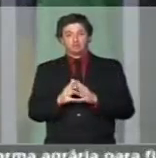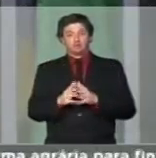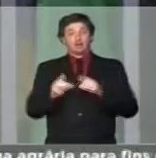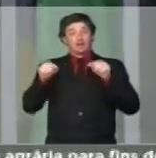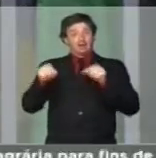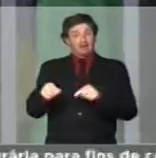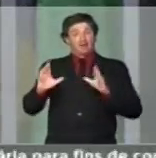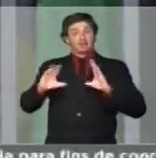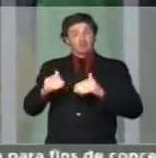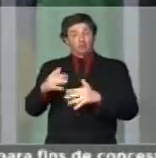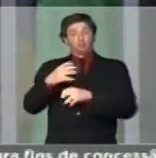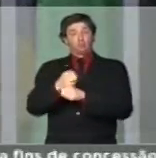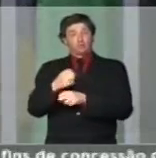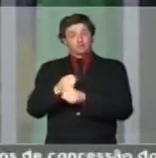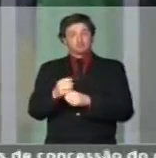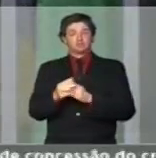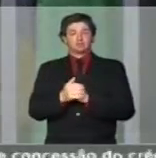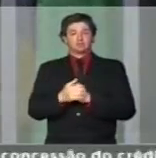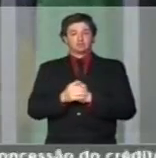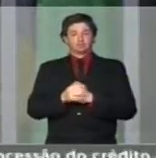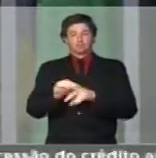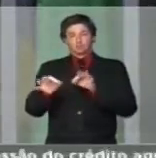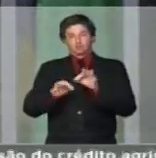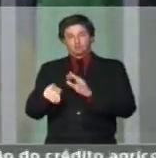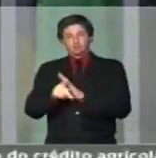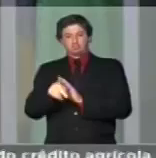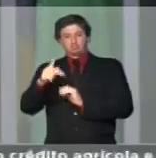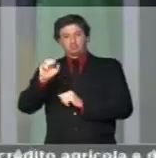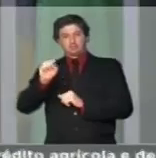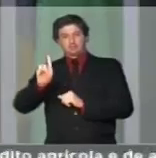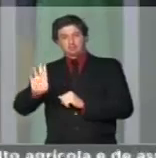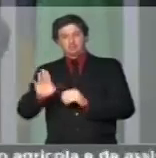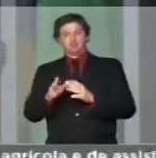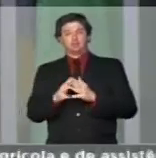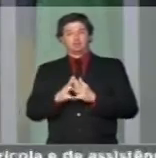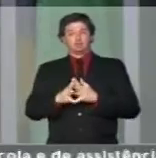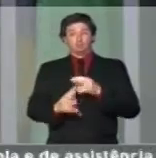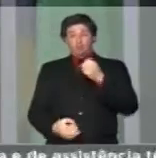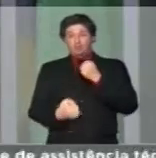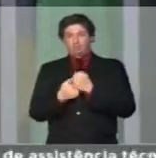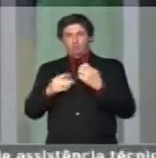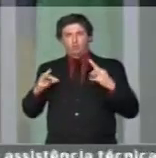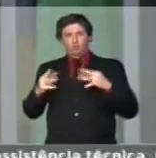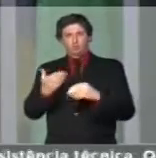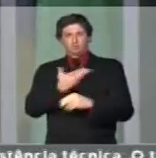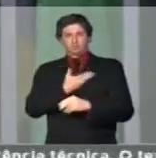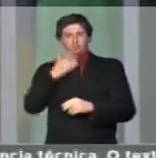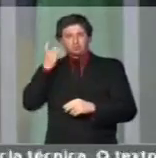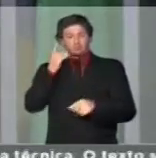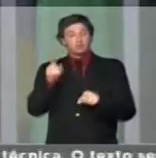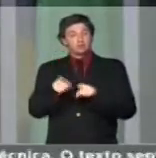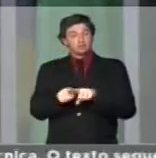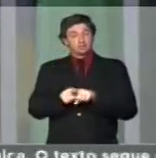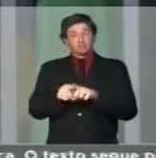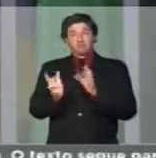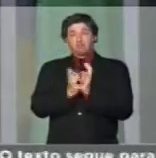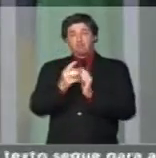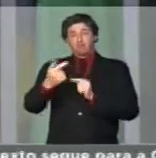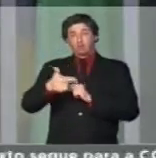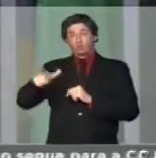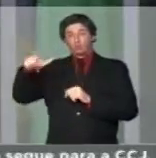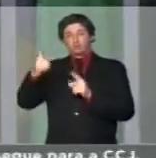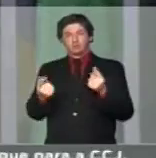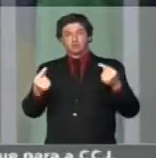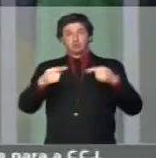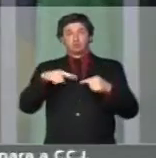na Comissão Mista de Orçamento, coordenando a bancada do PSDB, com o apoio dos nossos colegas e também de outros partidos de